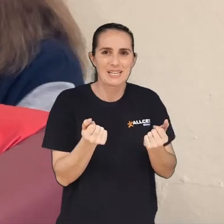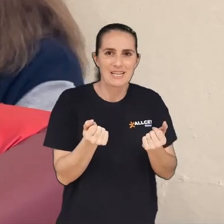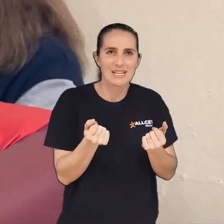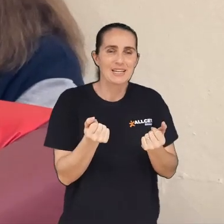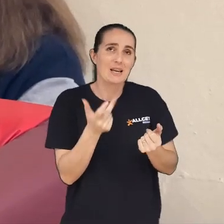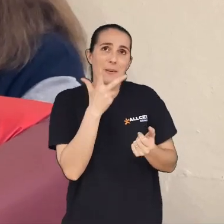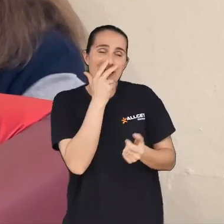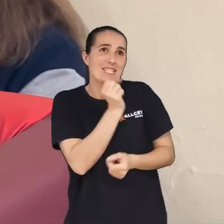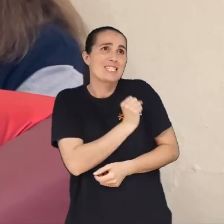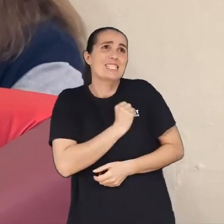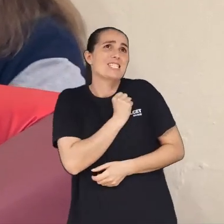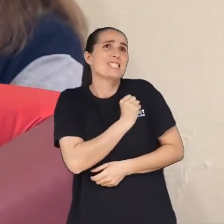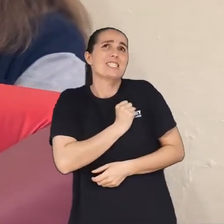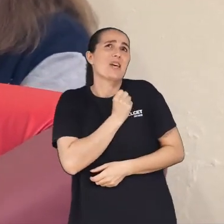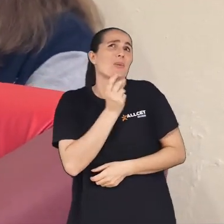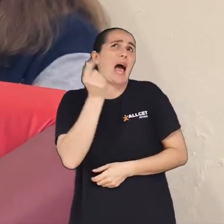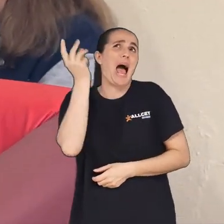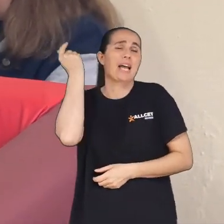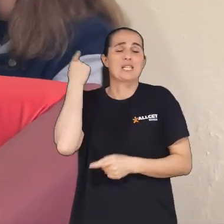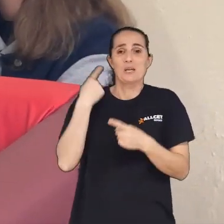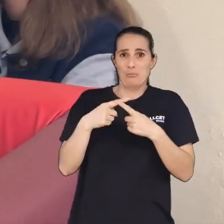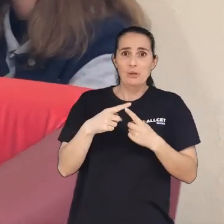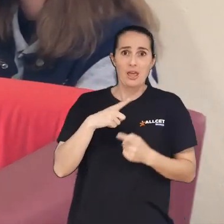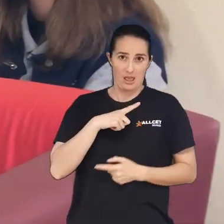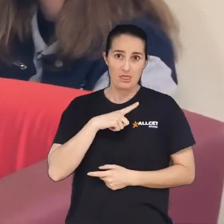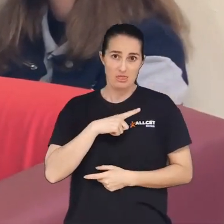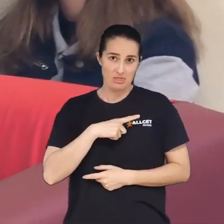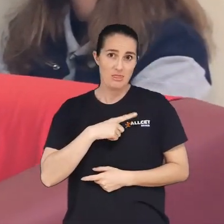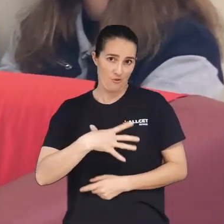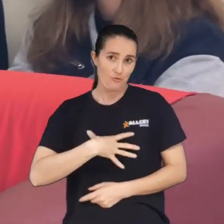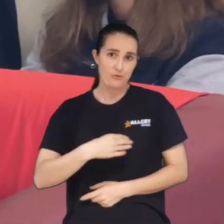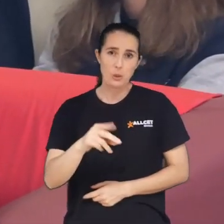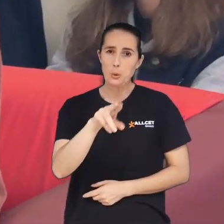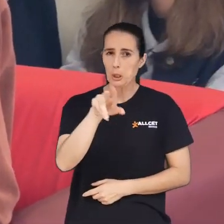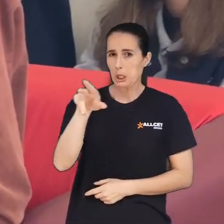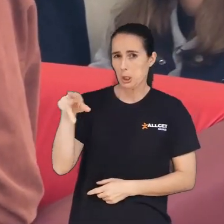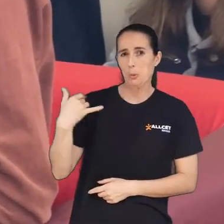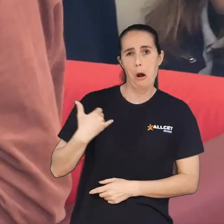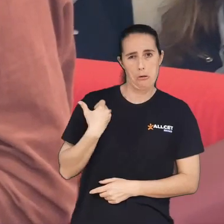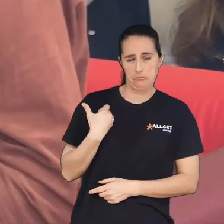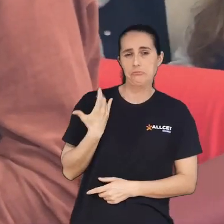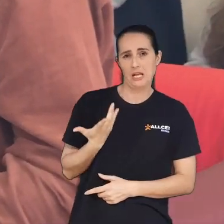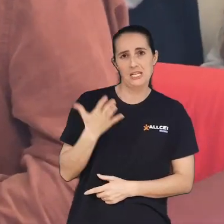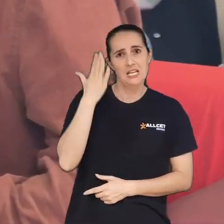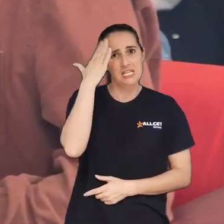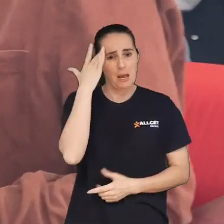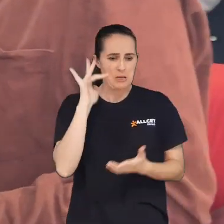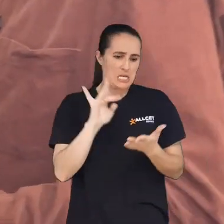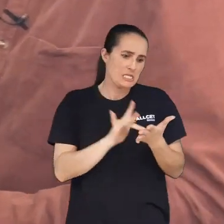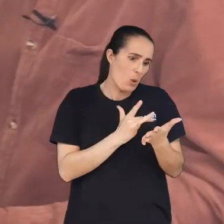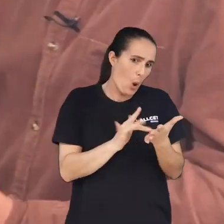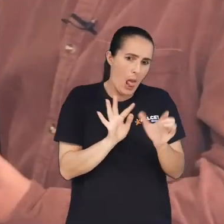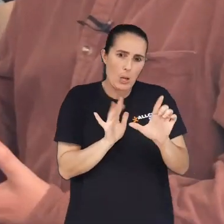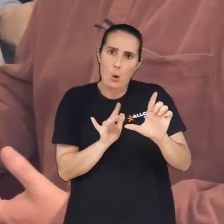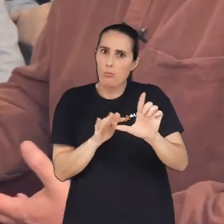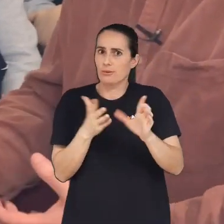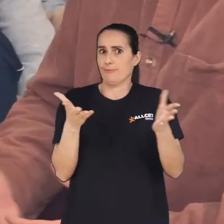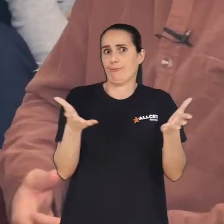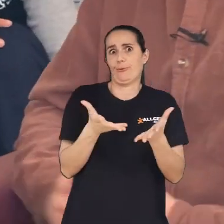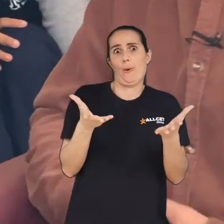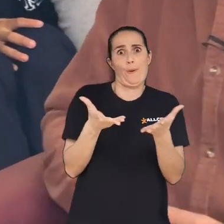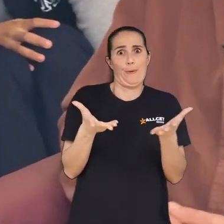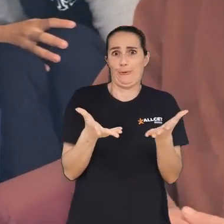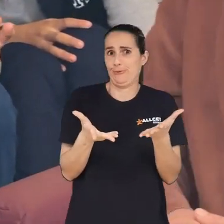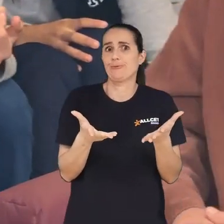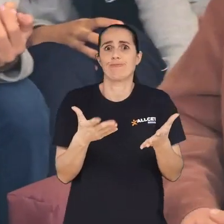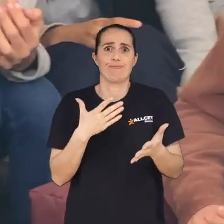porque eu tenho filhos da idade de vocês, então a gente sabe que celular, computador é uma coisa muito